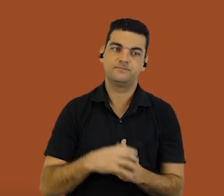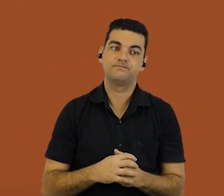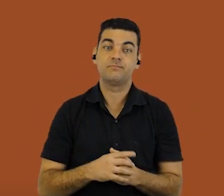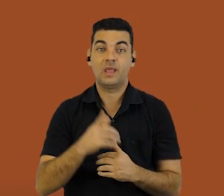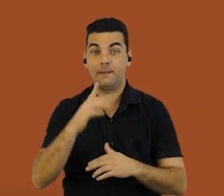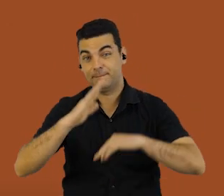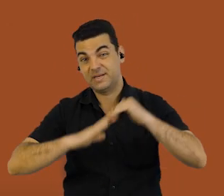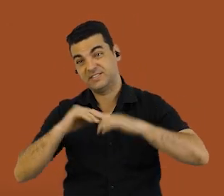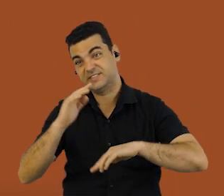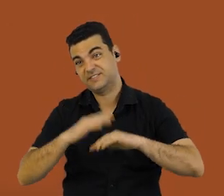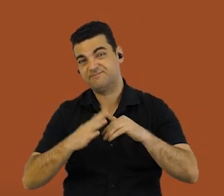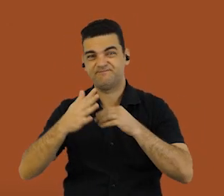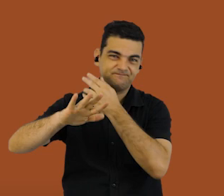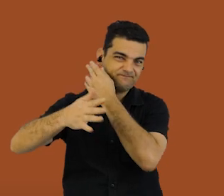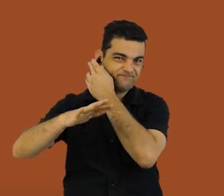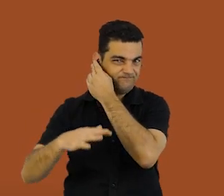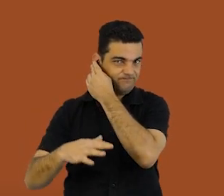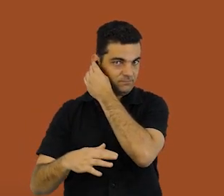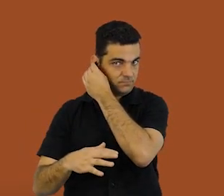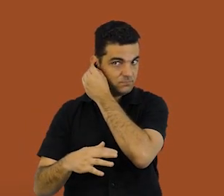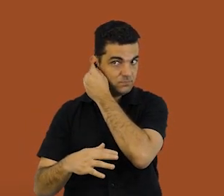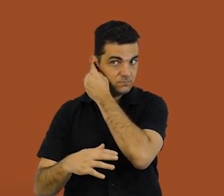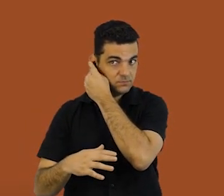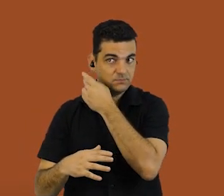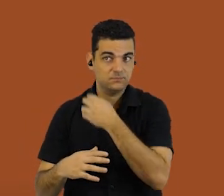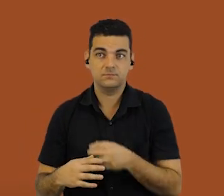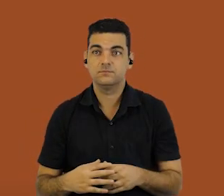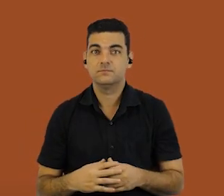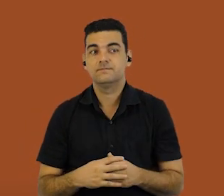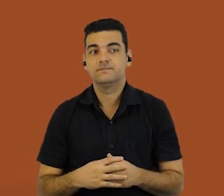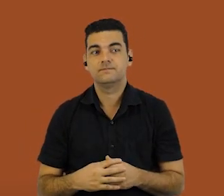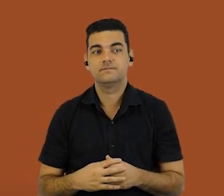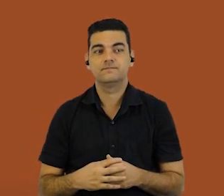né? A prática é que